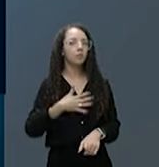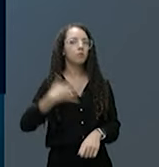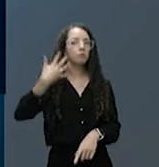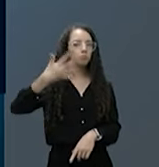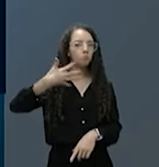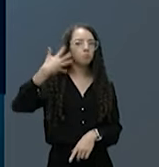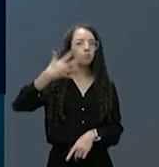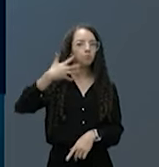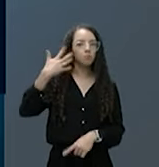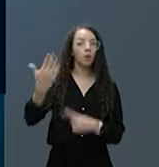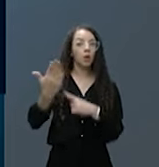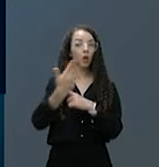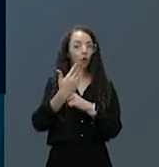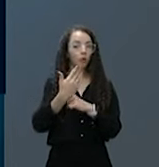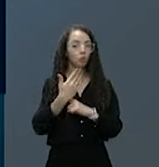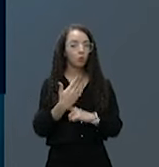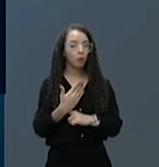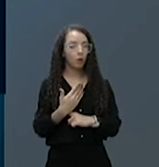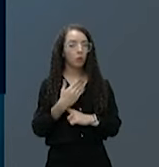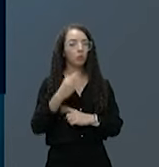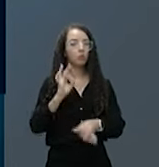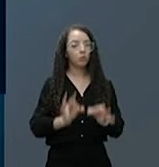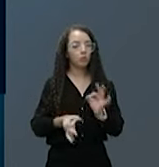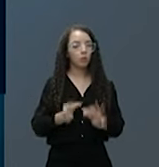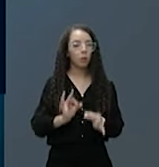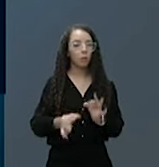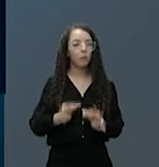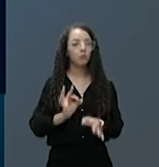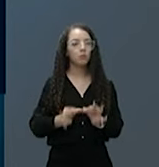contribuíram sobremaneira para este julgamento.